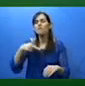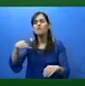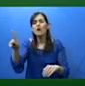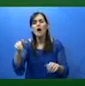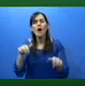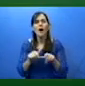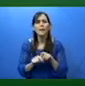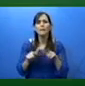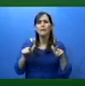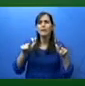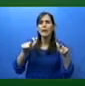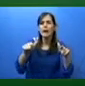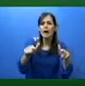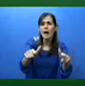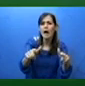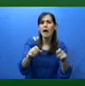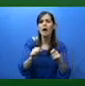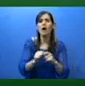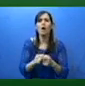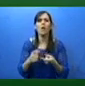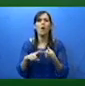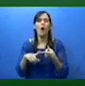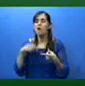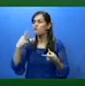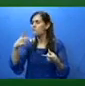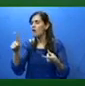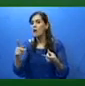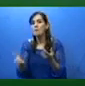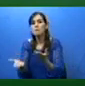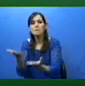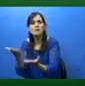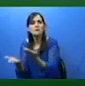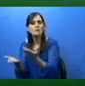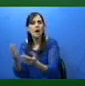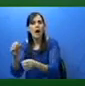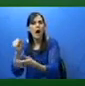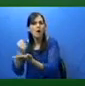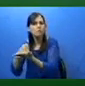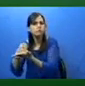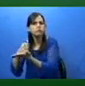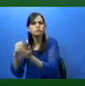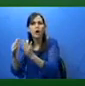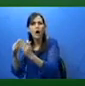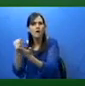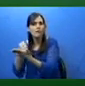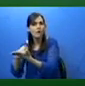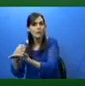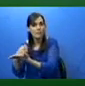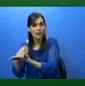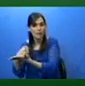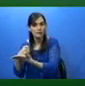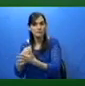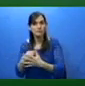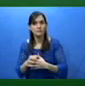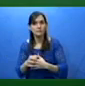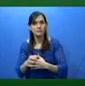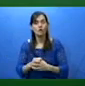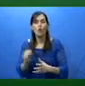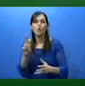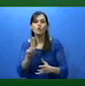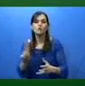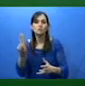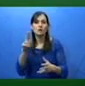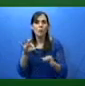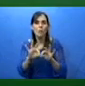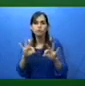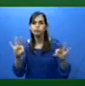supermercado, para você se pesar na farmácia, desde quando nascemos, né? Nós usamos as